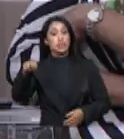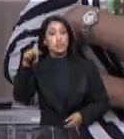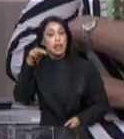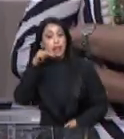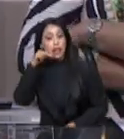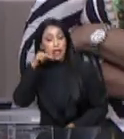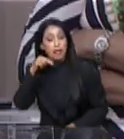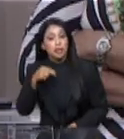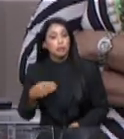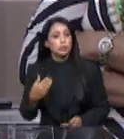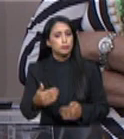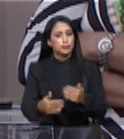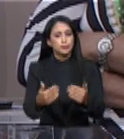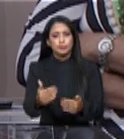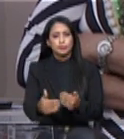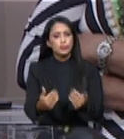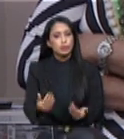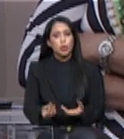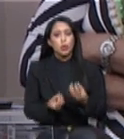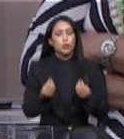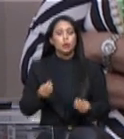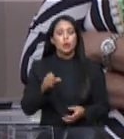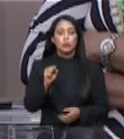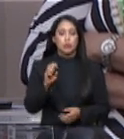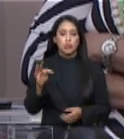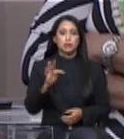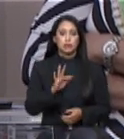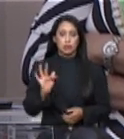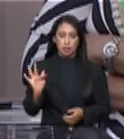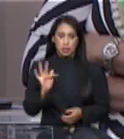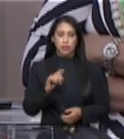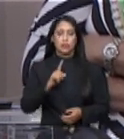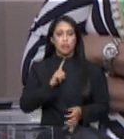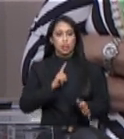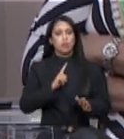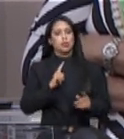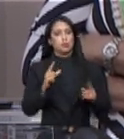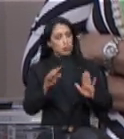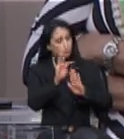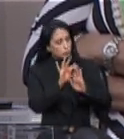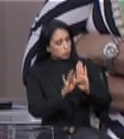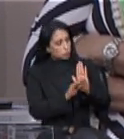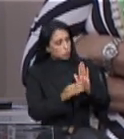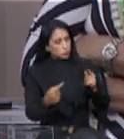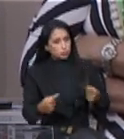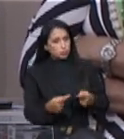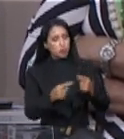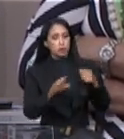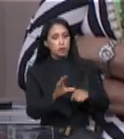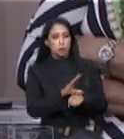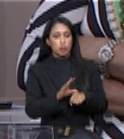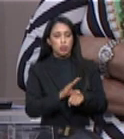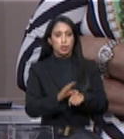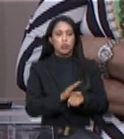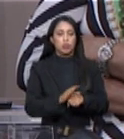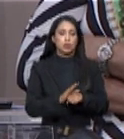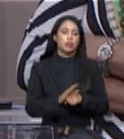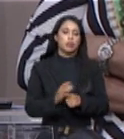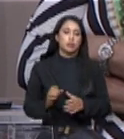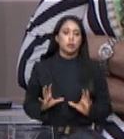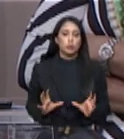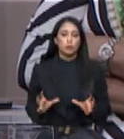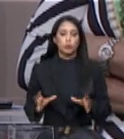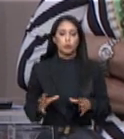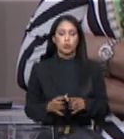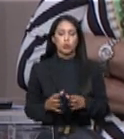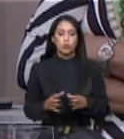netos, como o Supremo Tribunal Federal zela pelo texto constitucional e age em prol do bem coletivo da